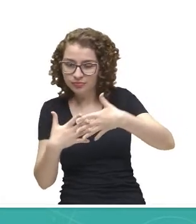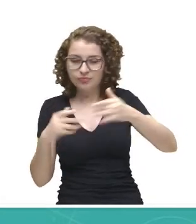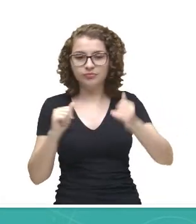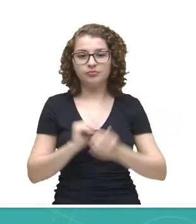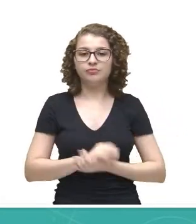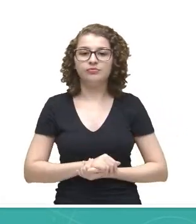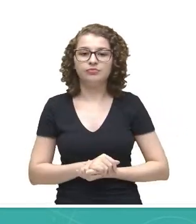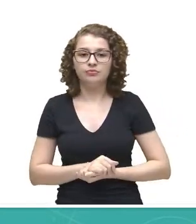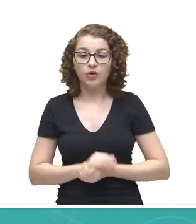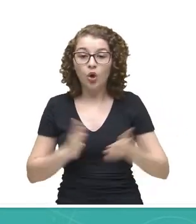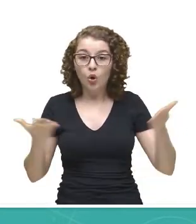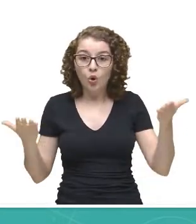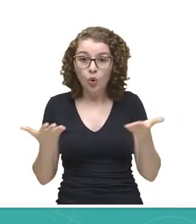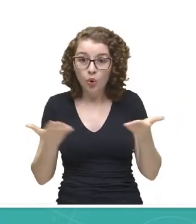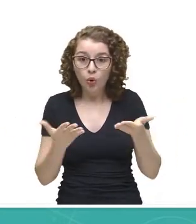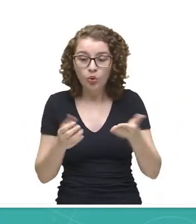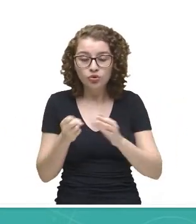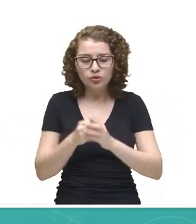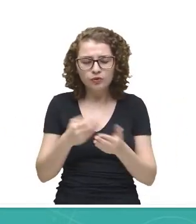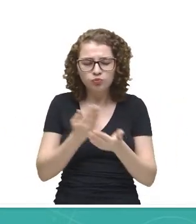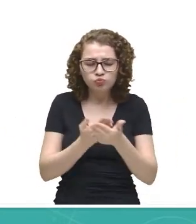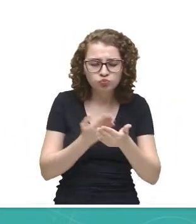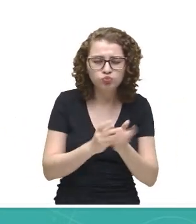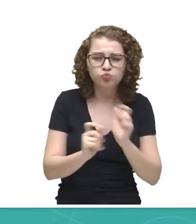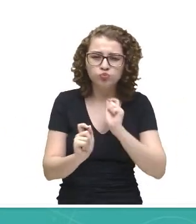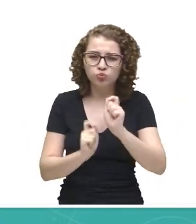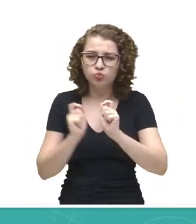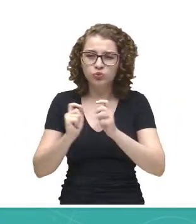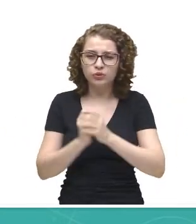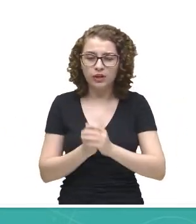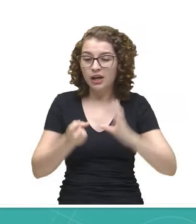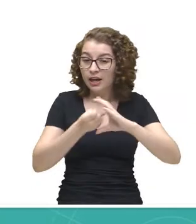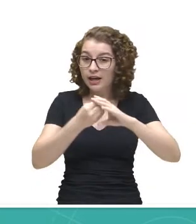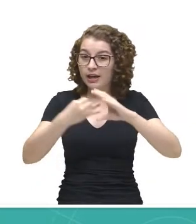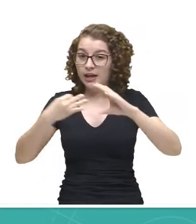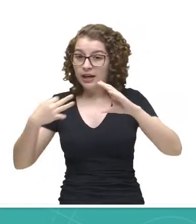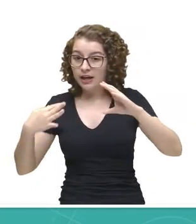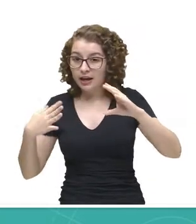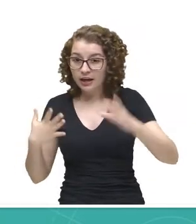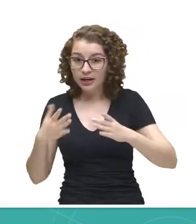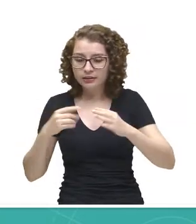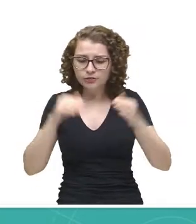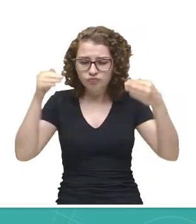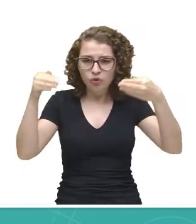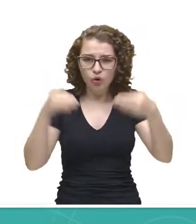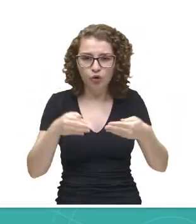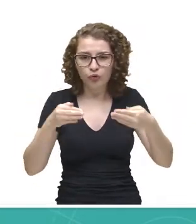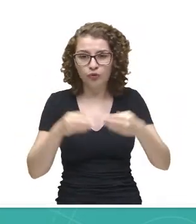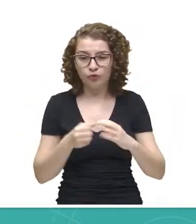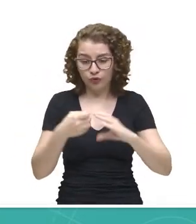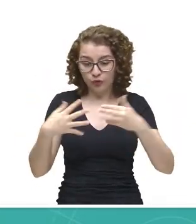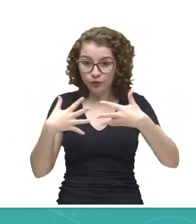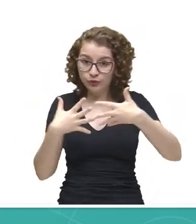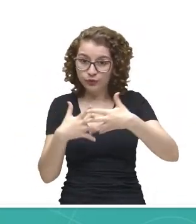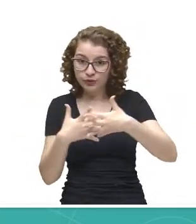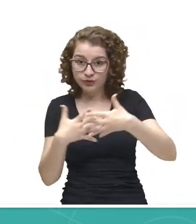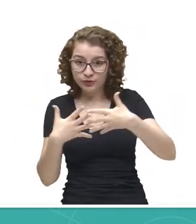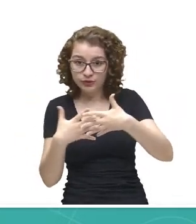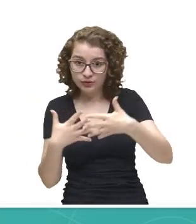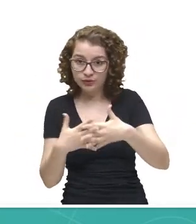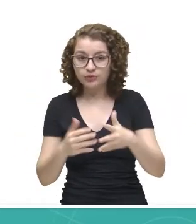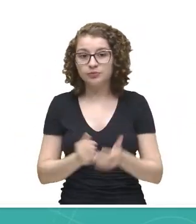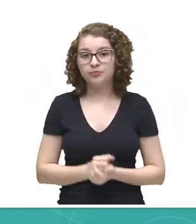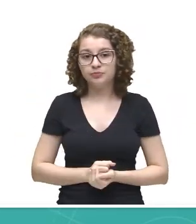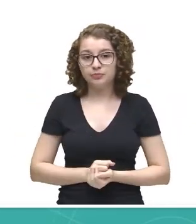as funções, as características do tecido conjuntivo. Então vamos observar aí algumas definições desse